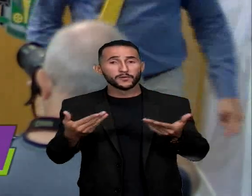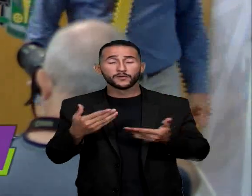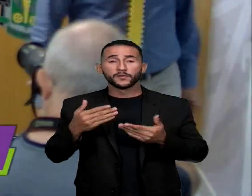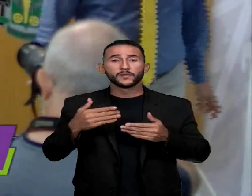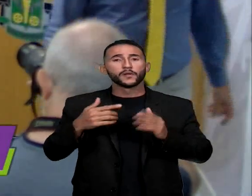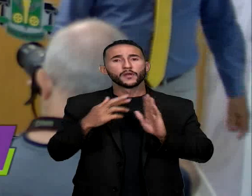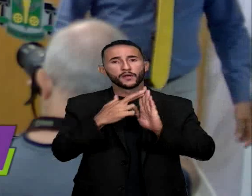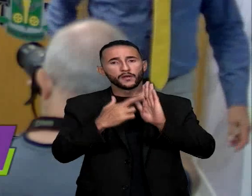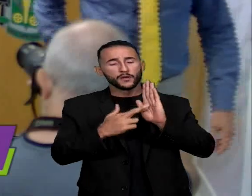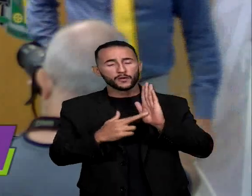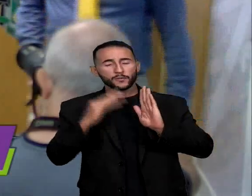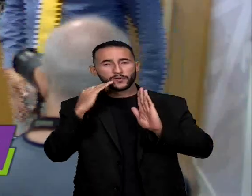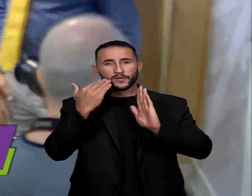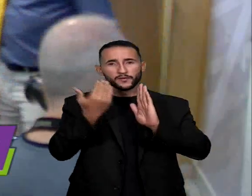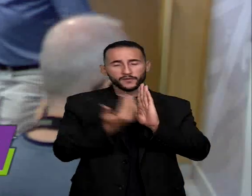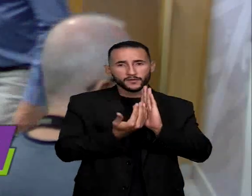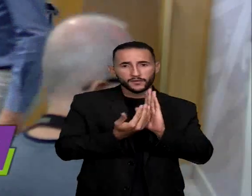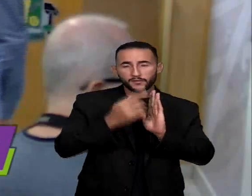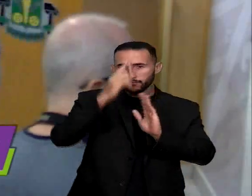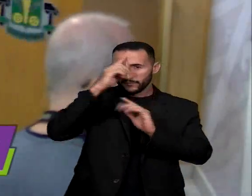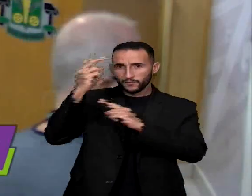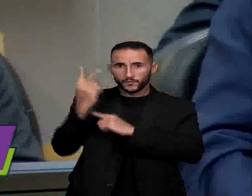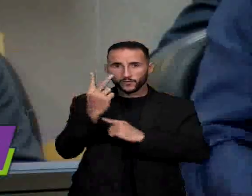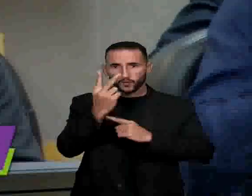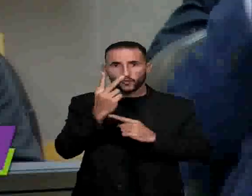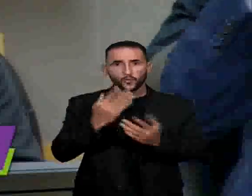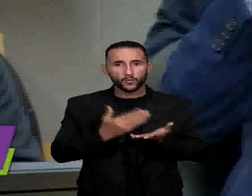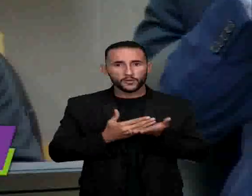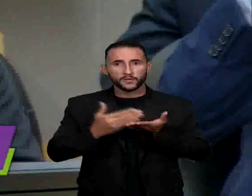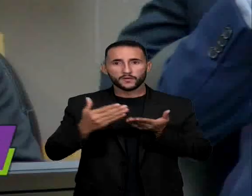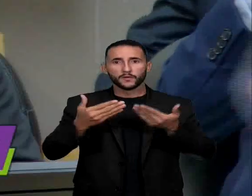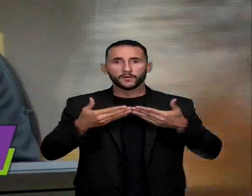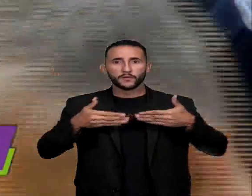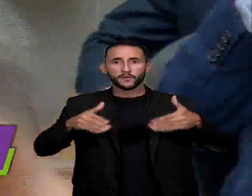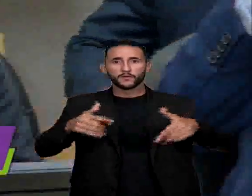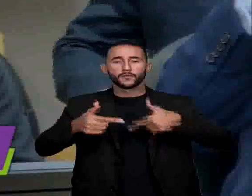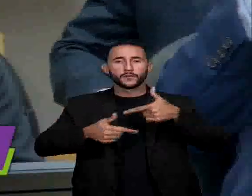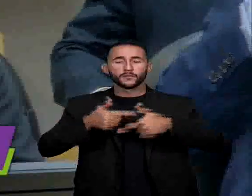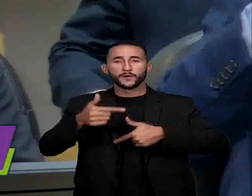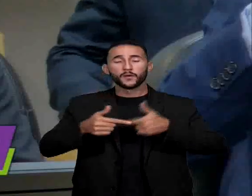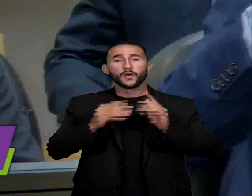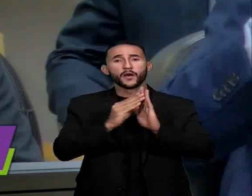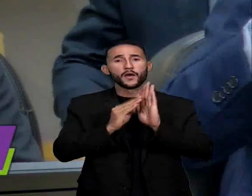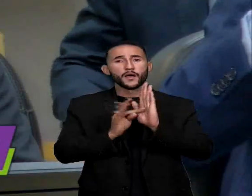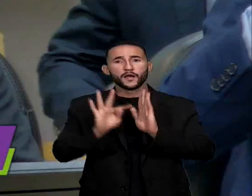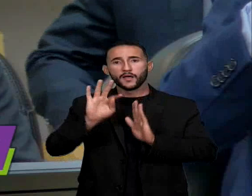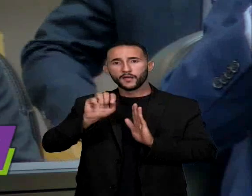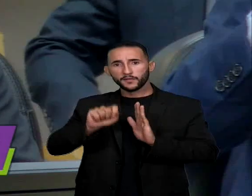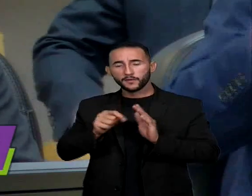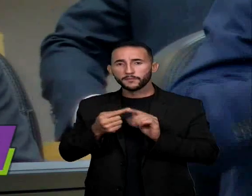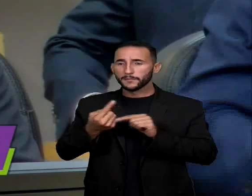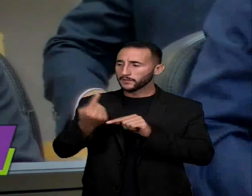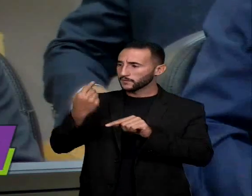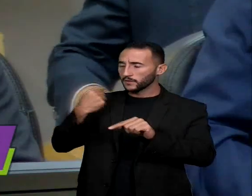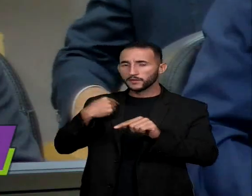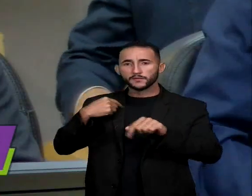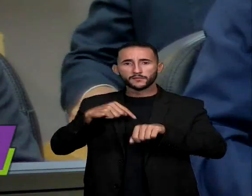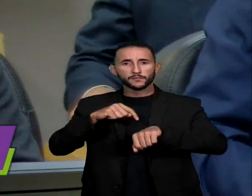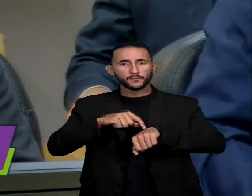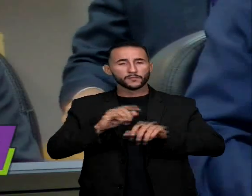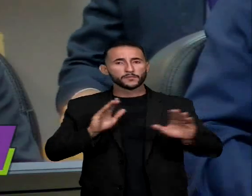vereadores iniciamos noss trabalho está em discussão a ata da são anterior não havendo Quem Queira discutir